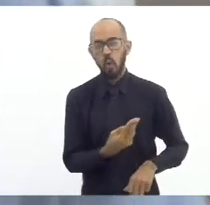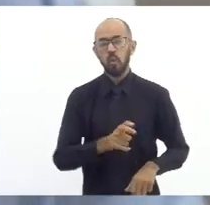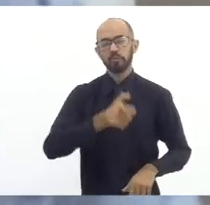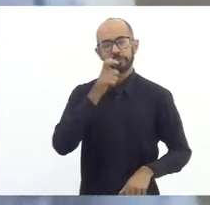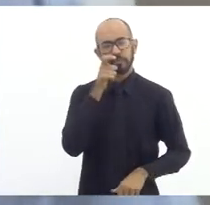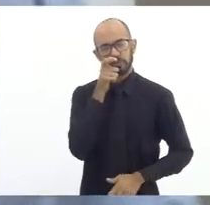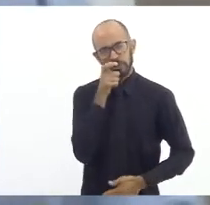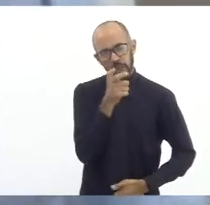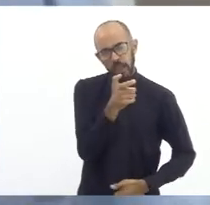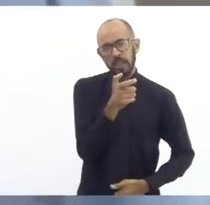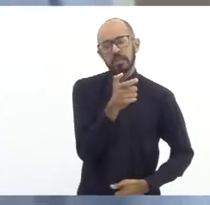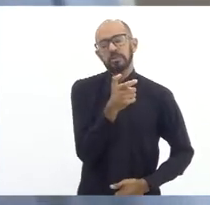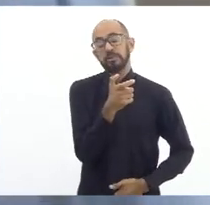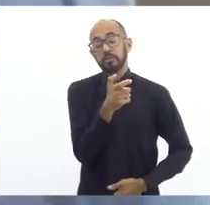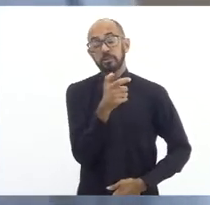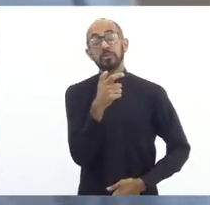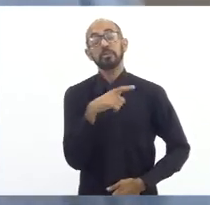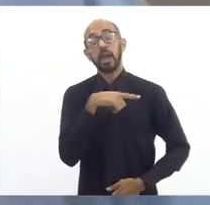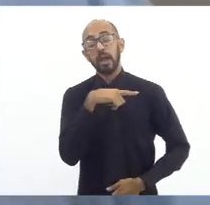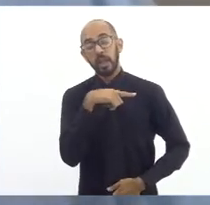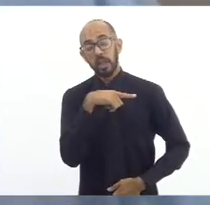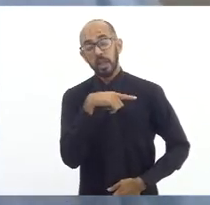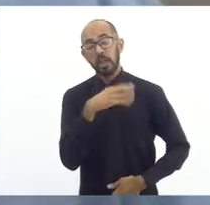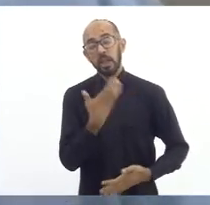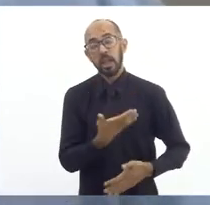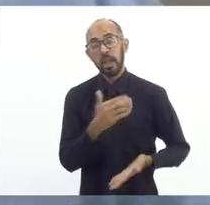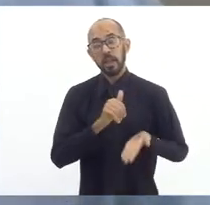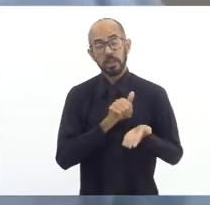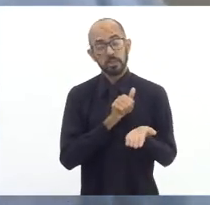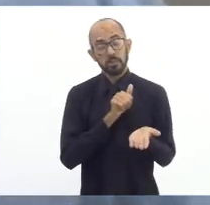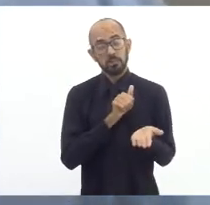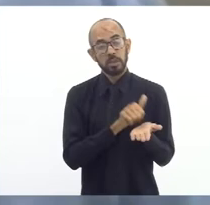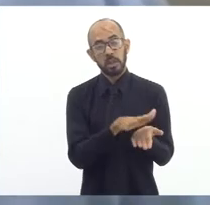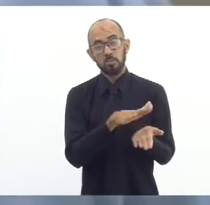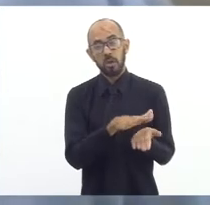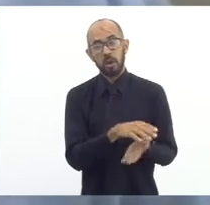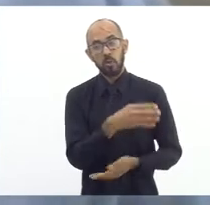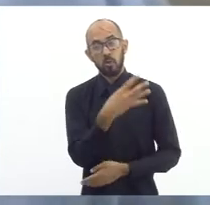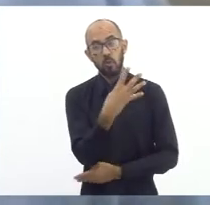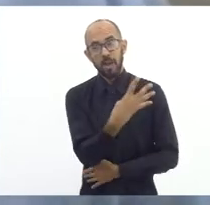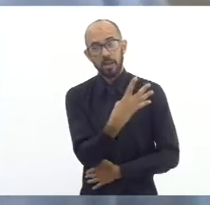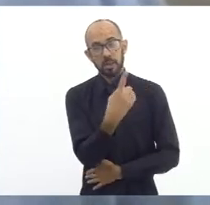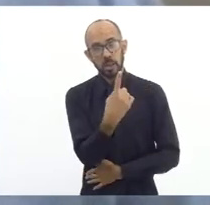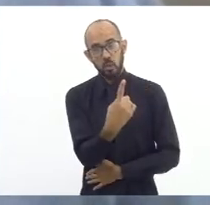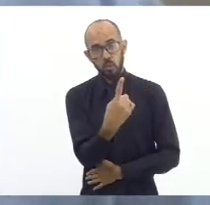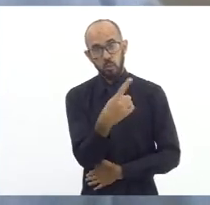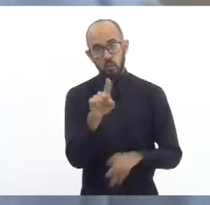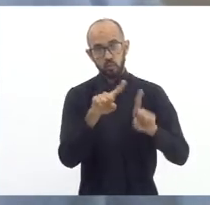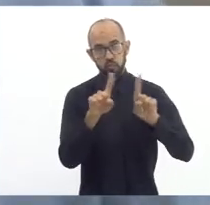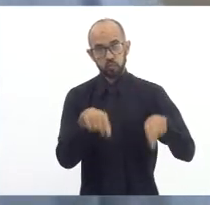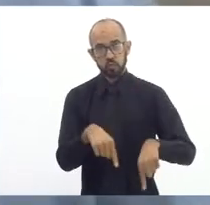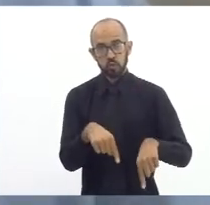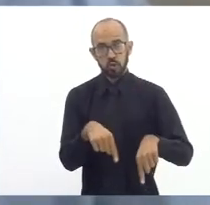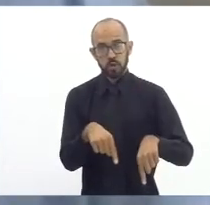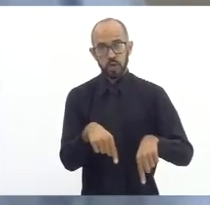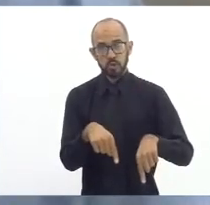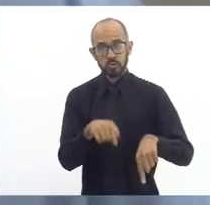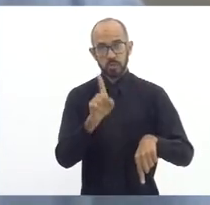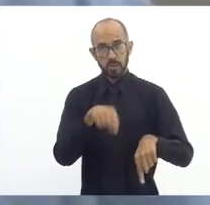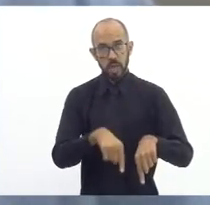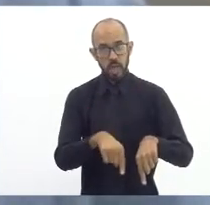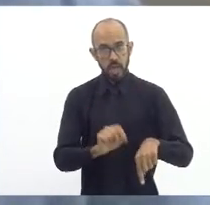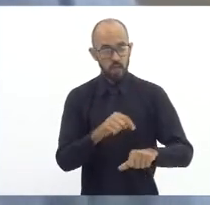interesse, querem tirar, demitir 41 servidores que são